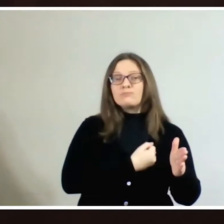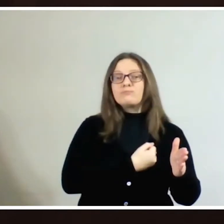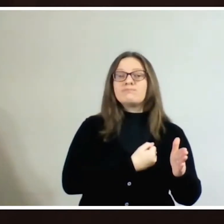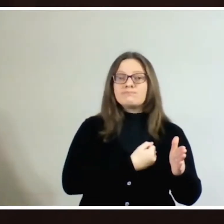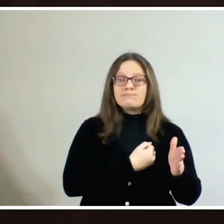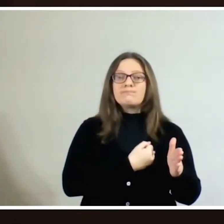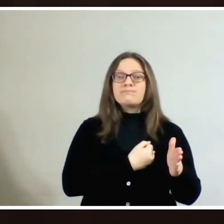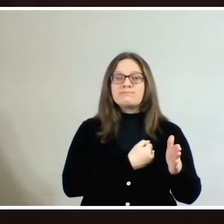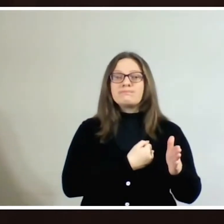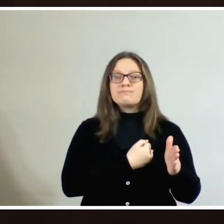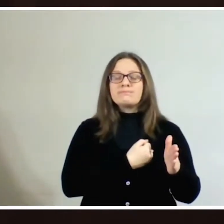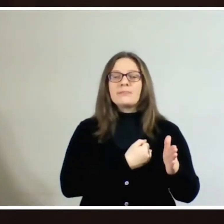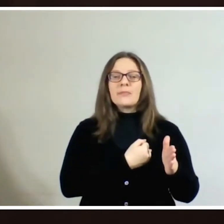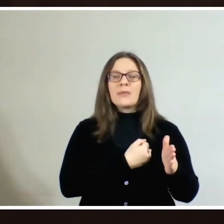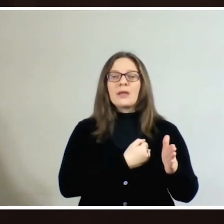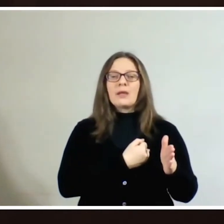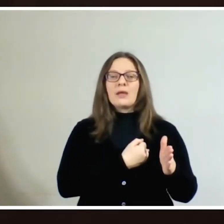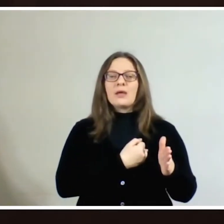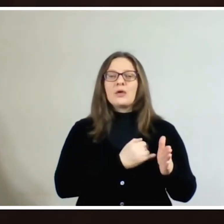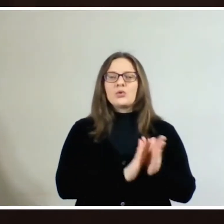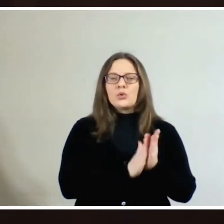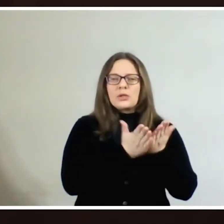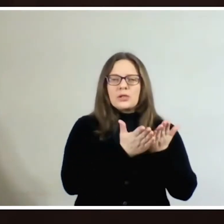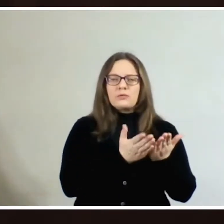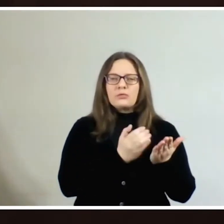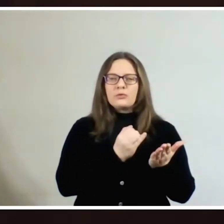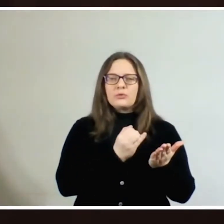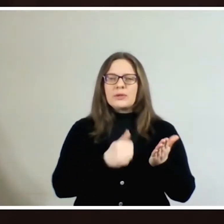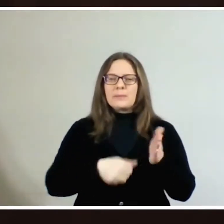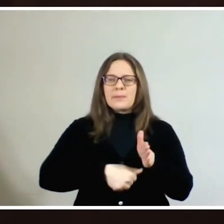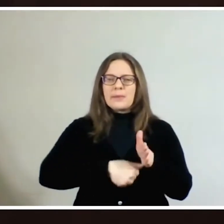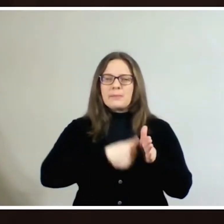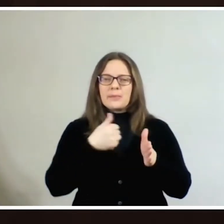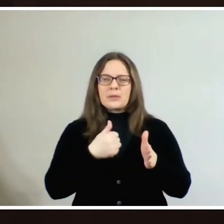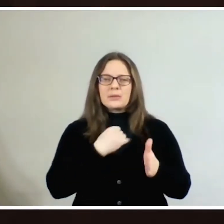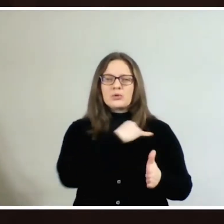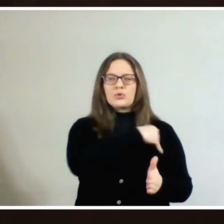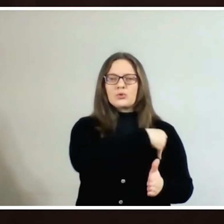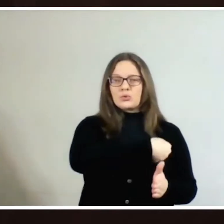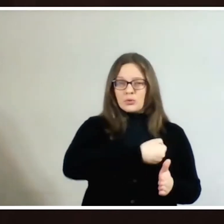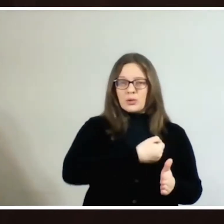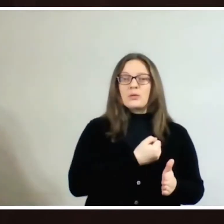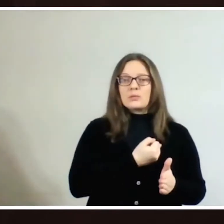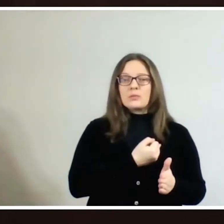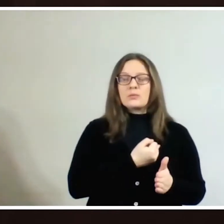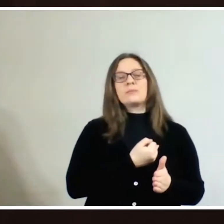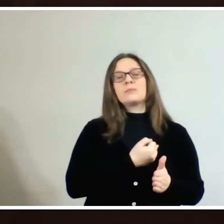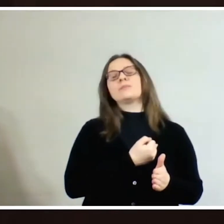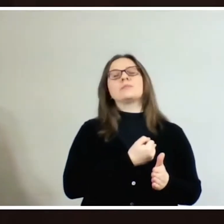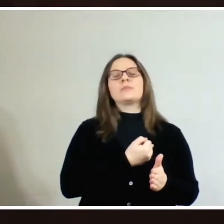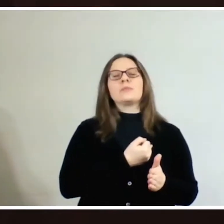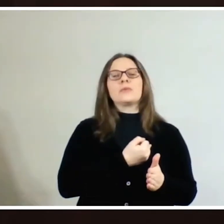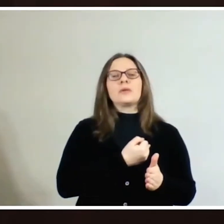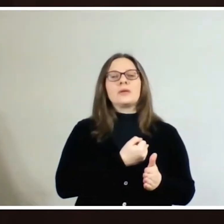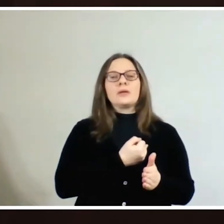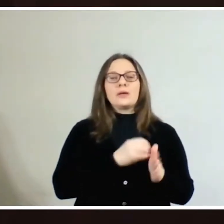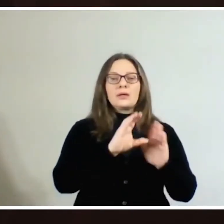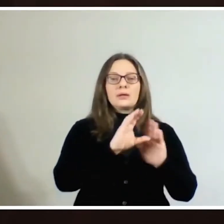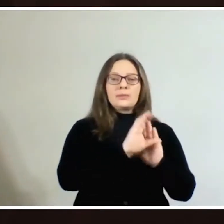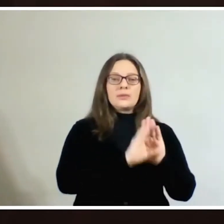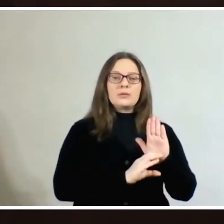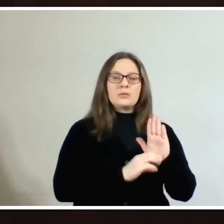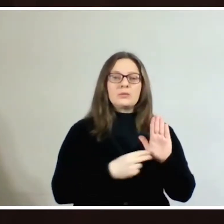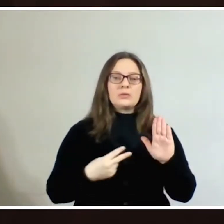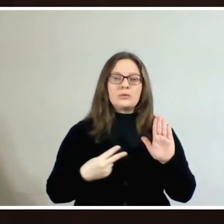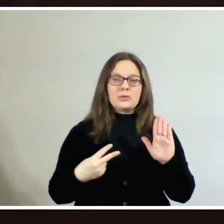em 1 João capítulo 2, dá uma olhada, primeira epístola de João, capítulo 2.